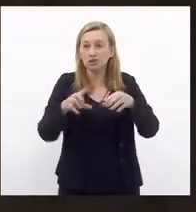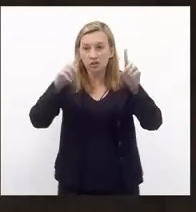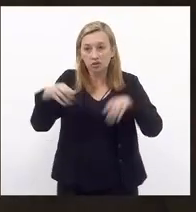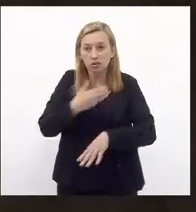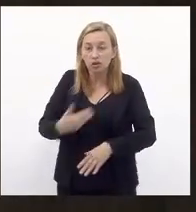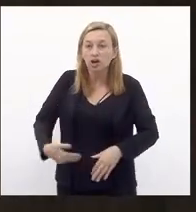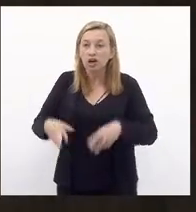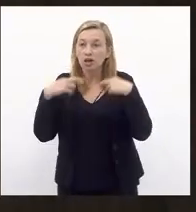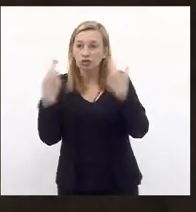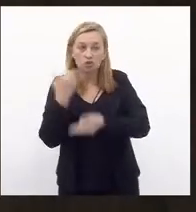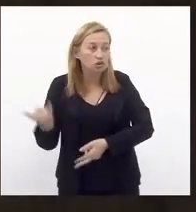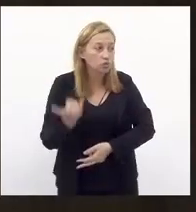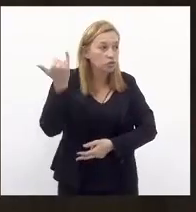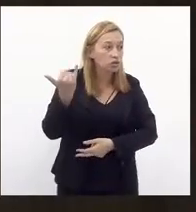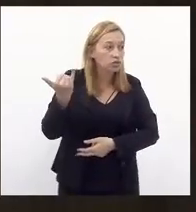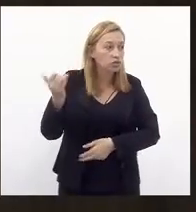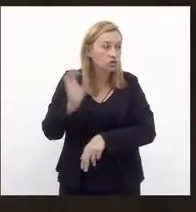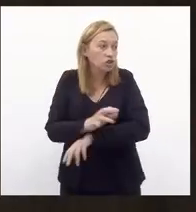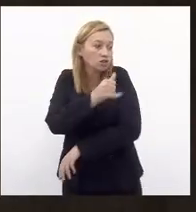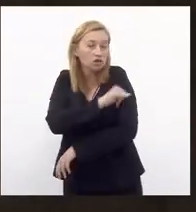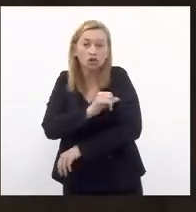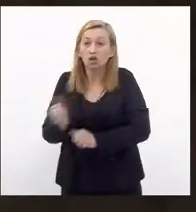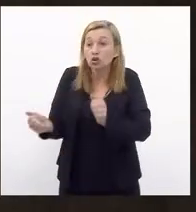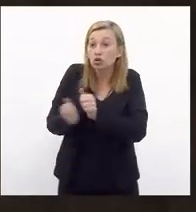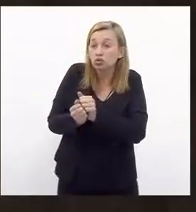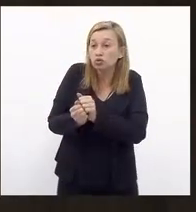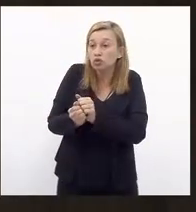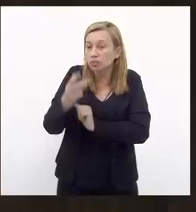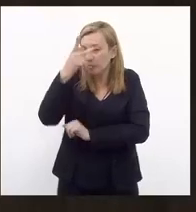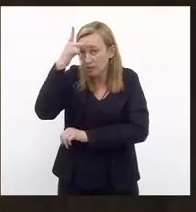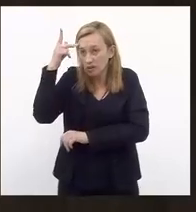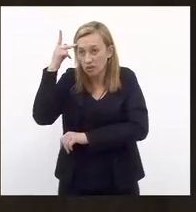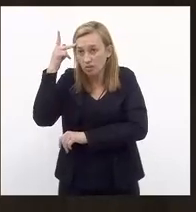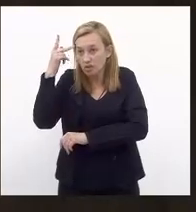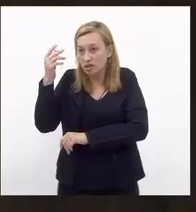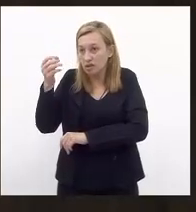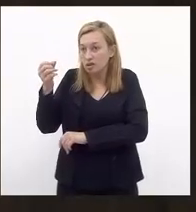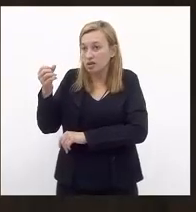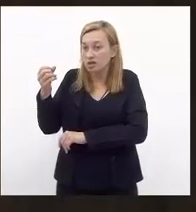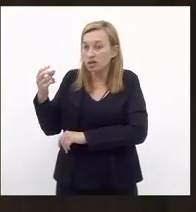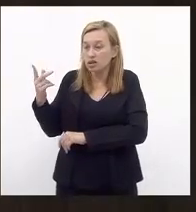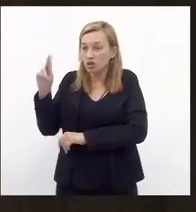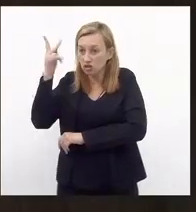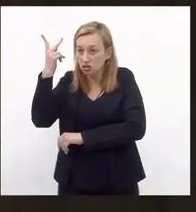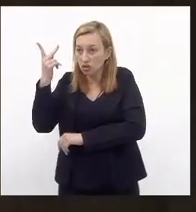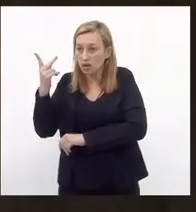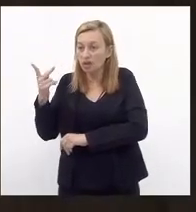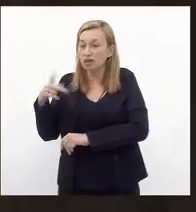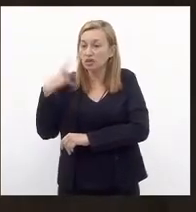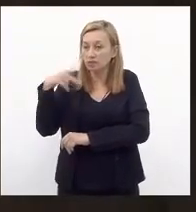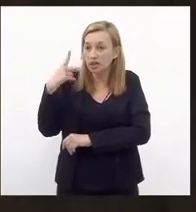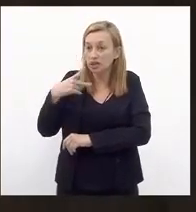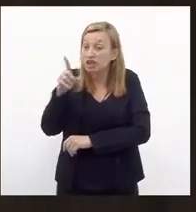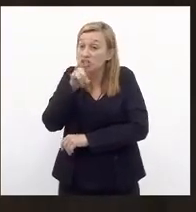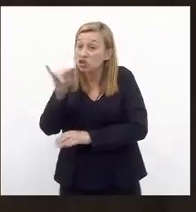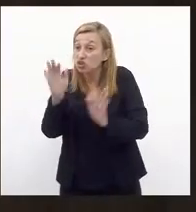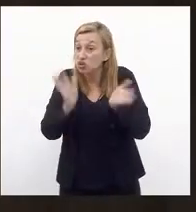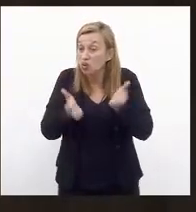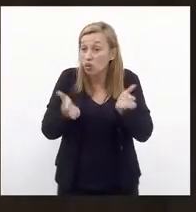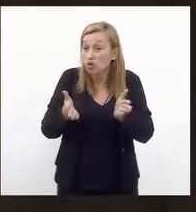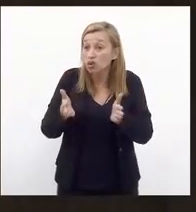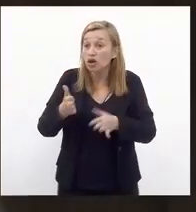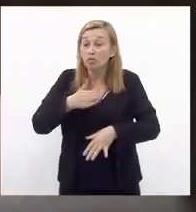audiências tão importante para o Rio de Janeiro ao lado de figuras históricas desse Parlamento nessa data de hoje que o meu irmão